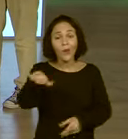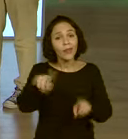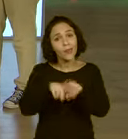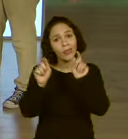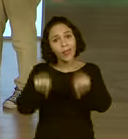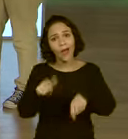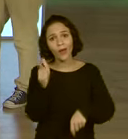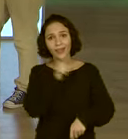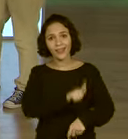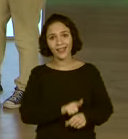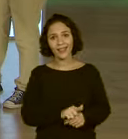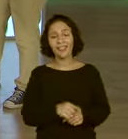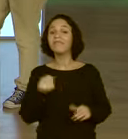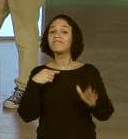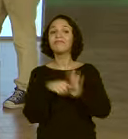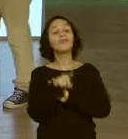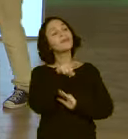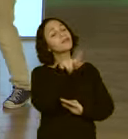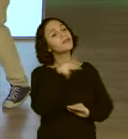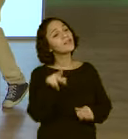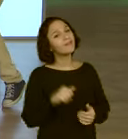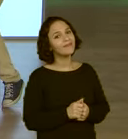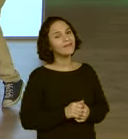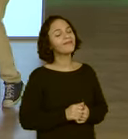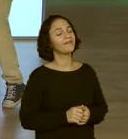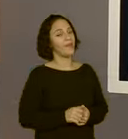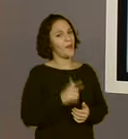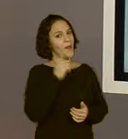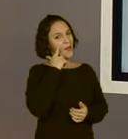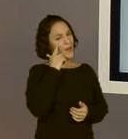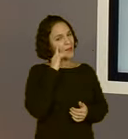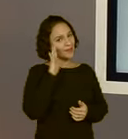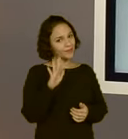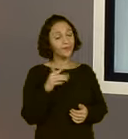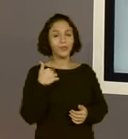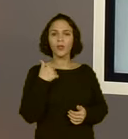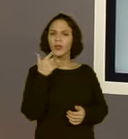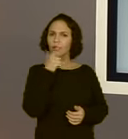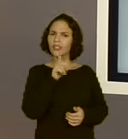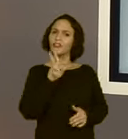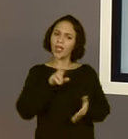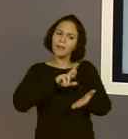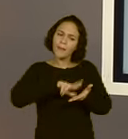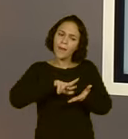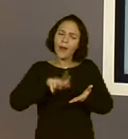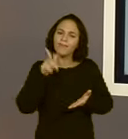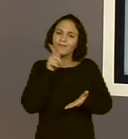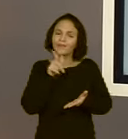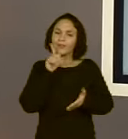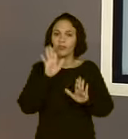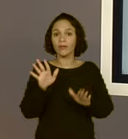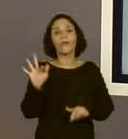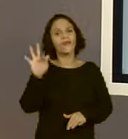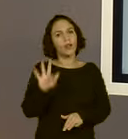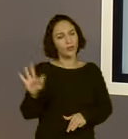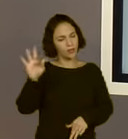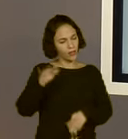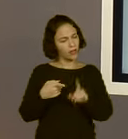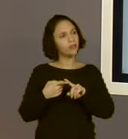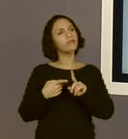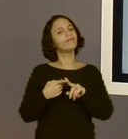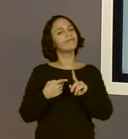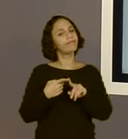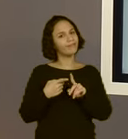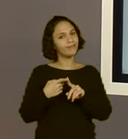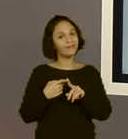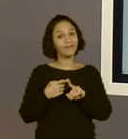vão conseguir. E você, professora, conseguiu alguma coisa? Olha, eu realizei já algumas conquistas, né? A faculdade foi uma